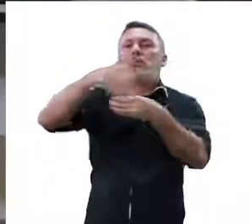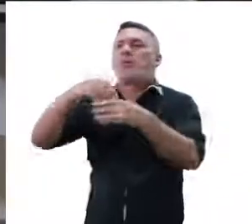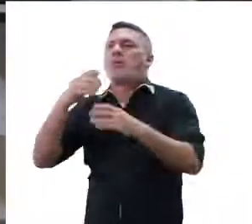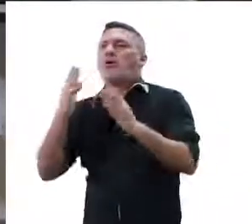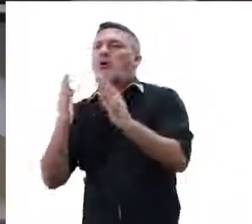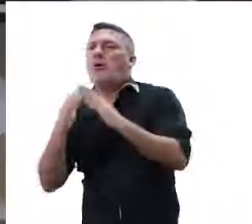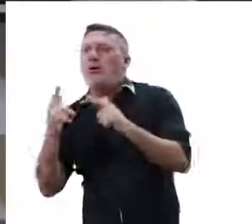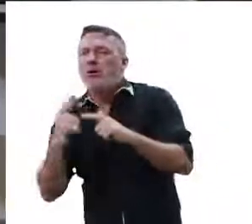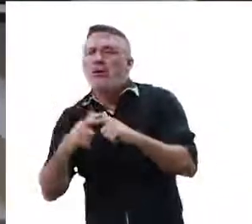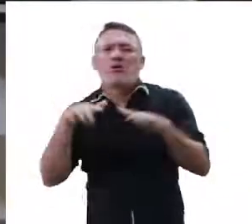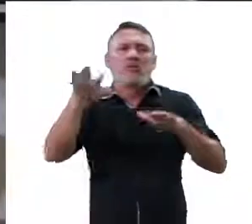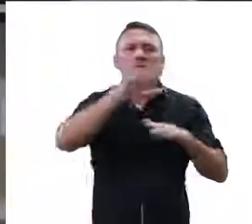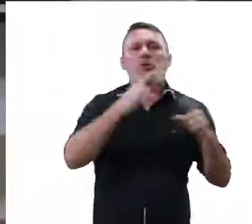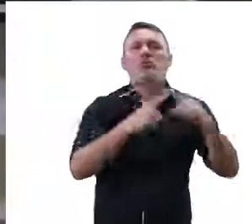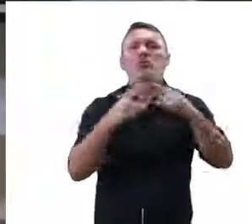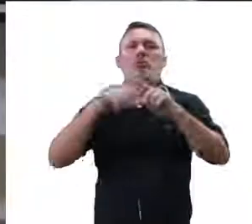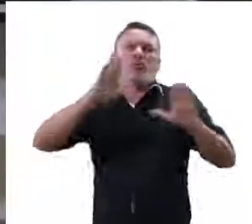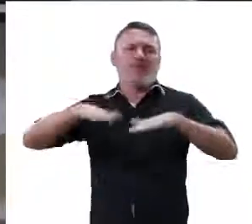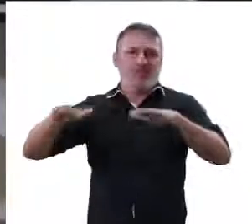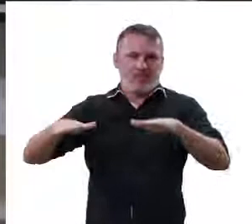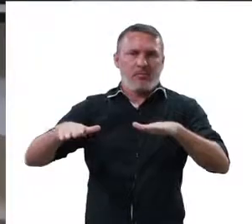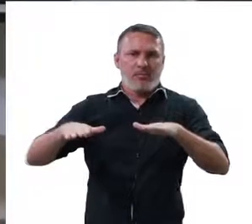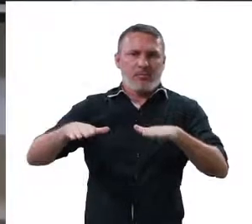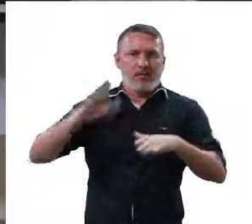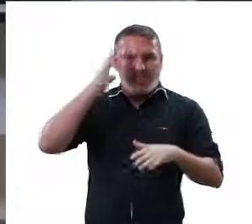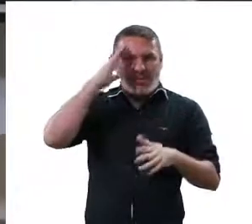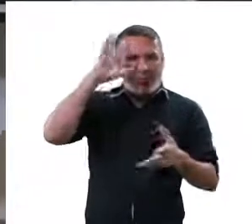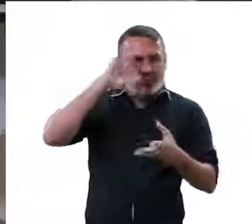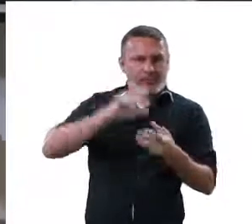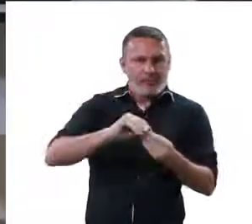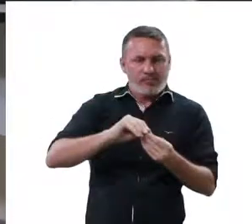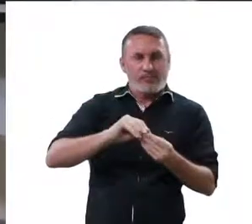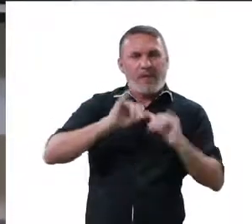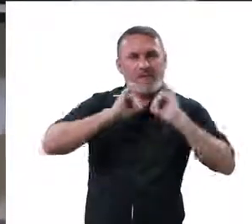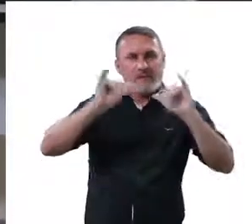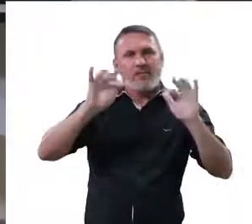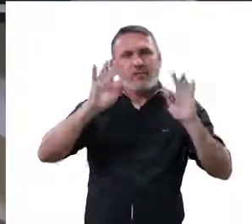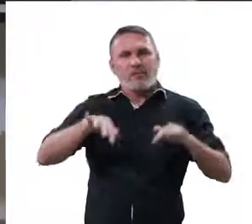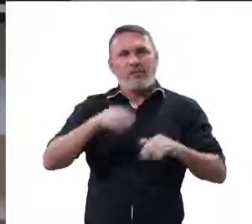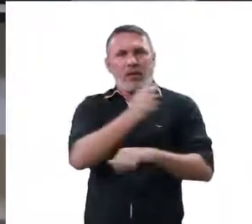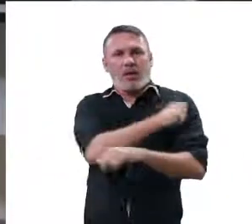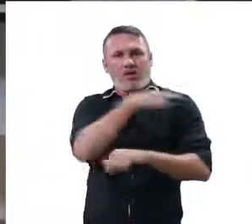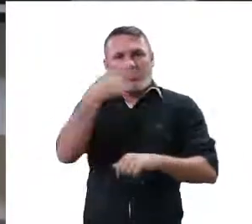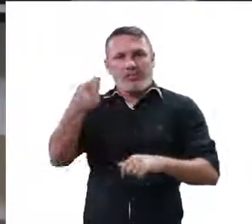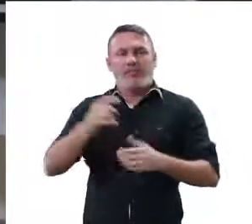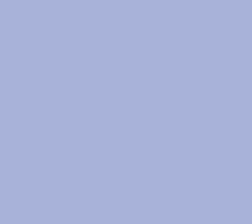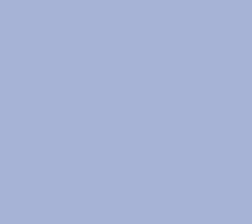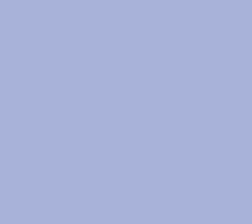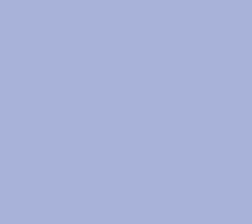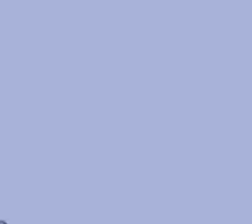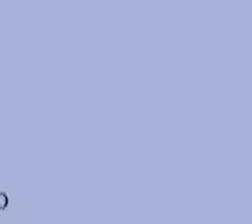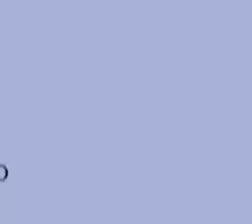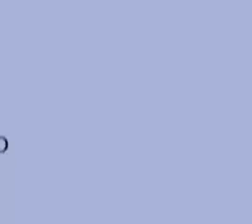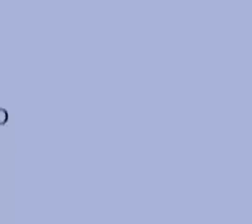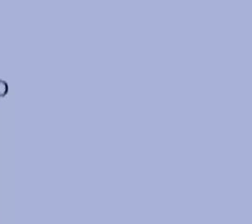ordem religiosa, de outra forma. Entendeu, gente? Então, é isso aí. Até mais.